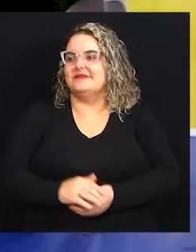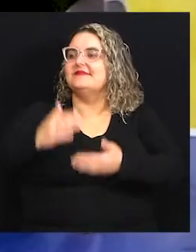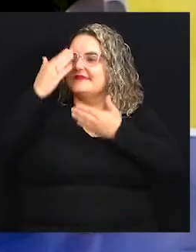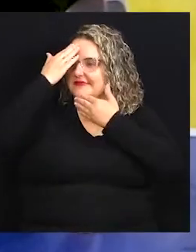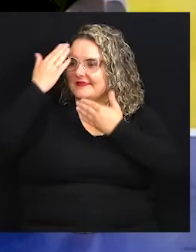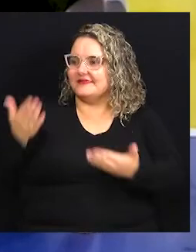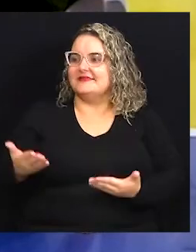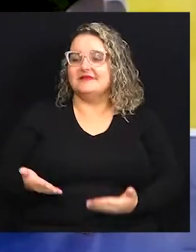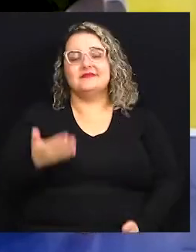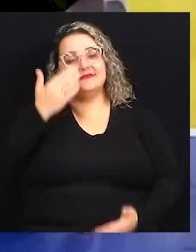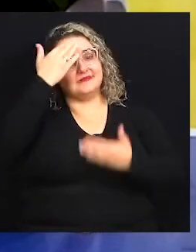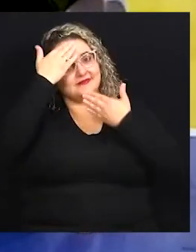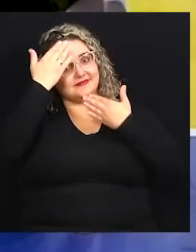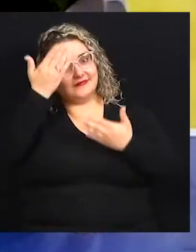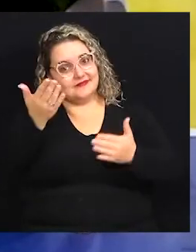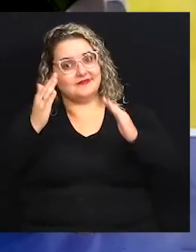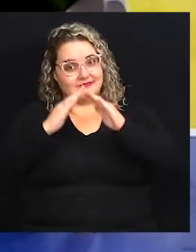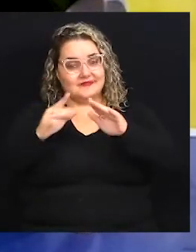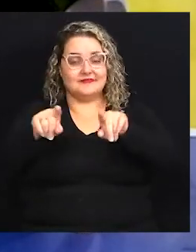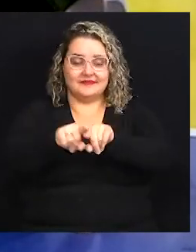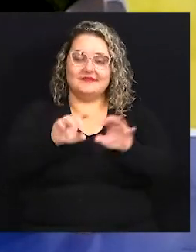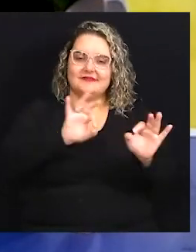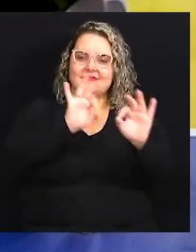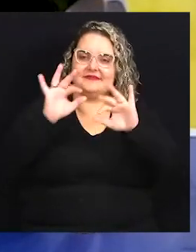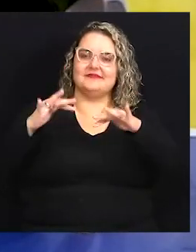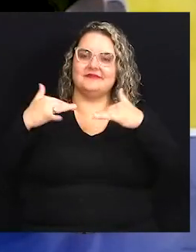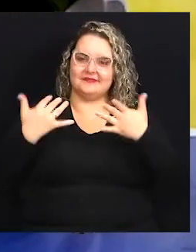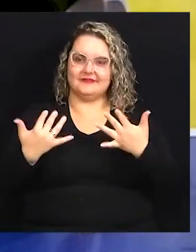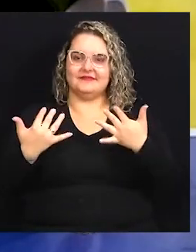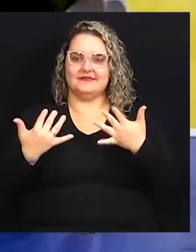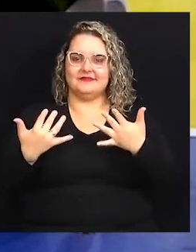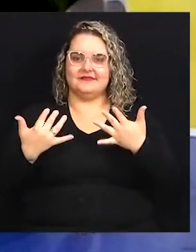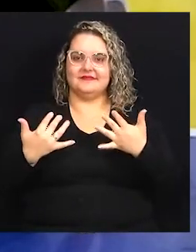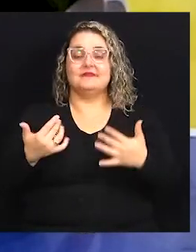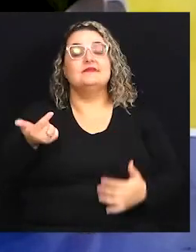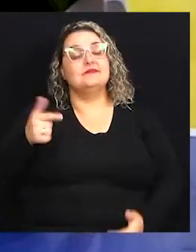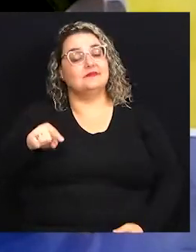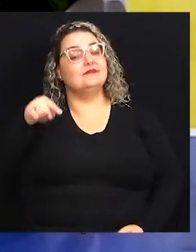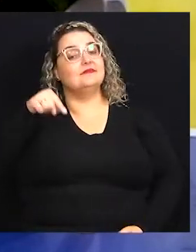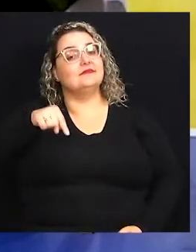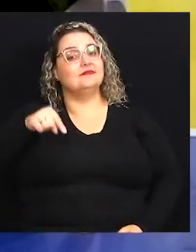aqui. Eu que agradeço e agradeço você de casa também pela sua companhia, pela sua